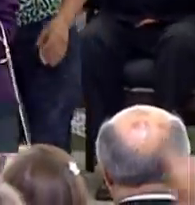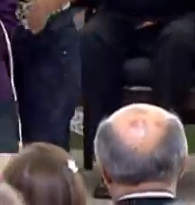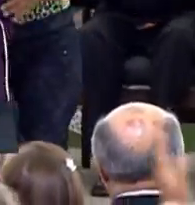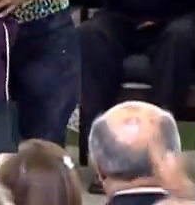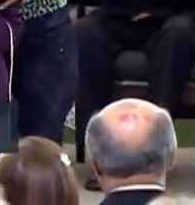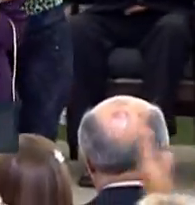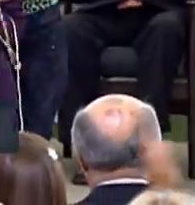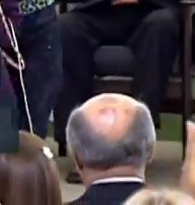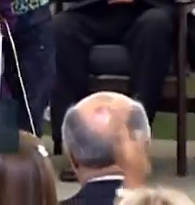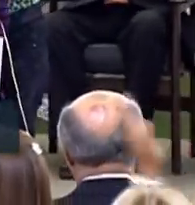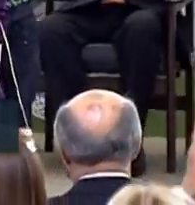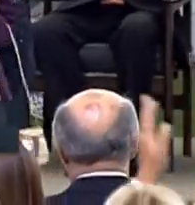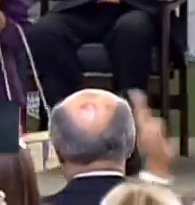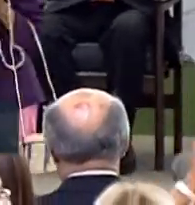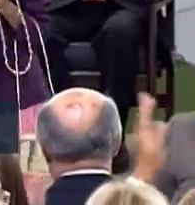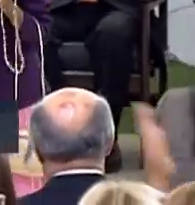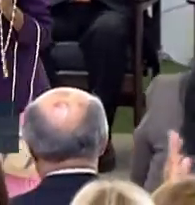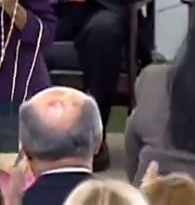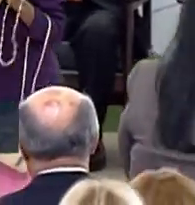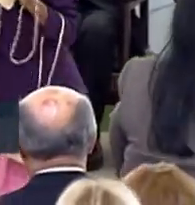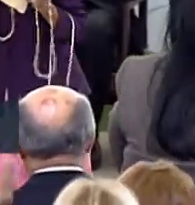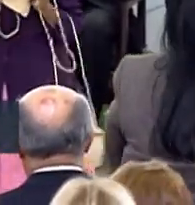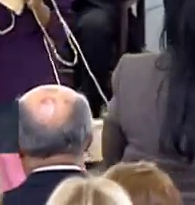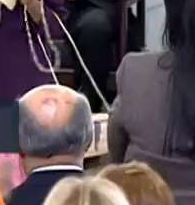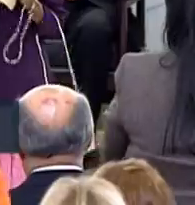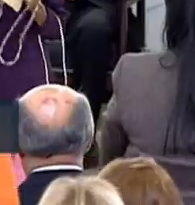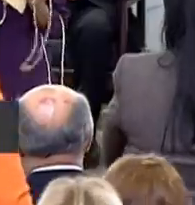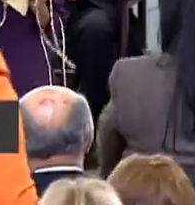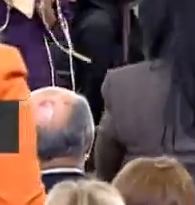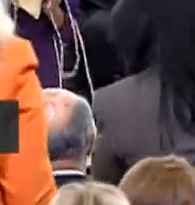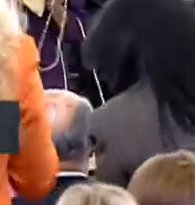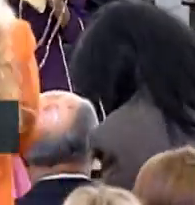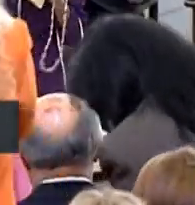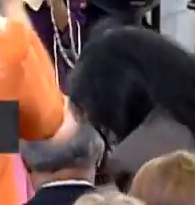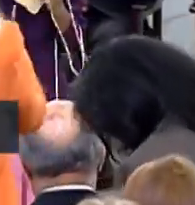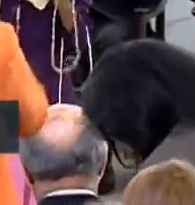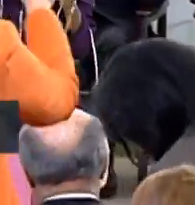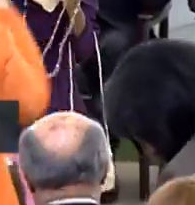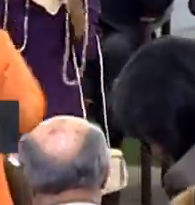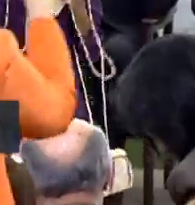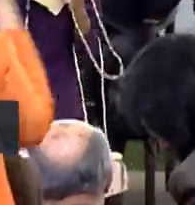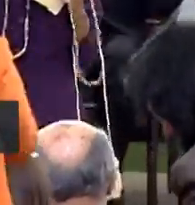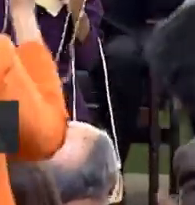E aí E aí